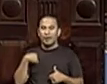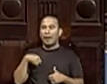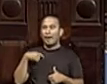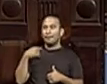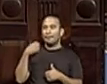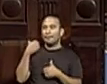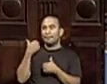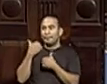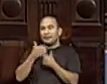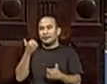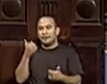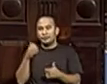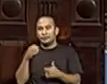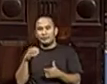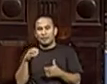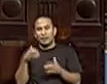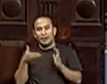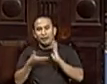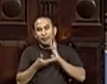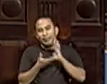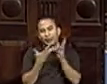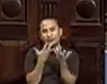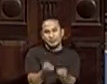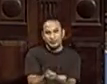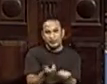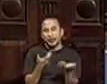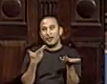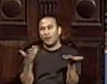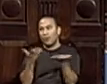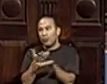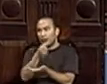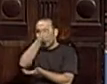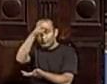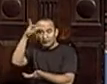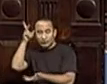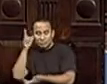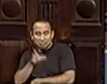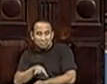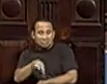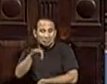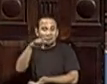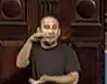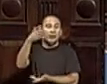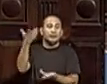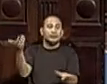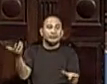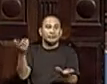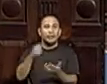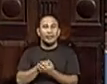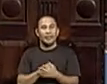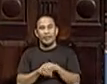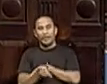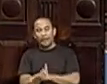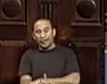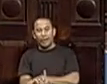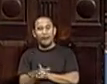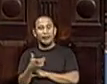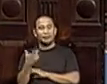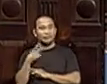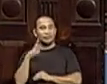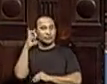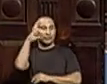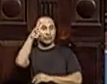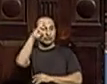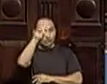assume. Agora, a atual situação do município é que o prefeito eleito, que inclusive tem uma história